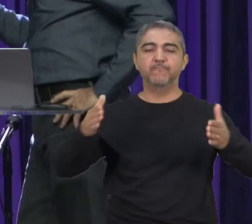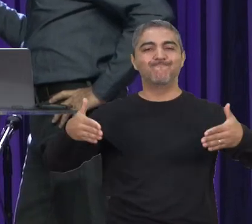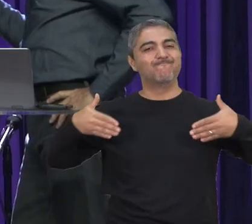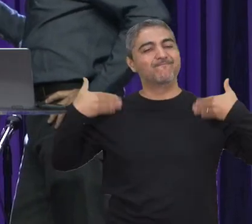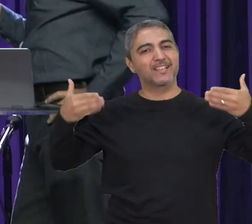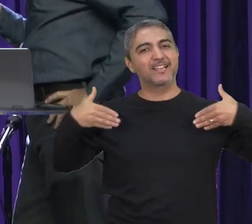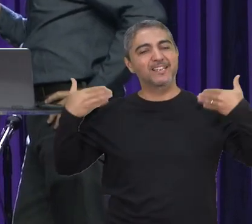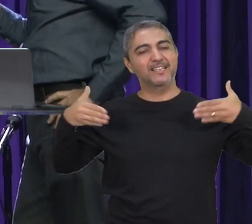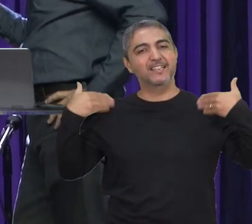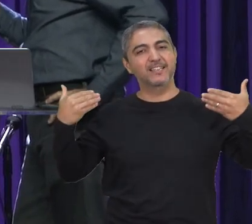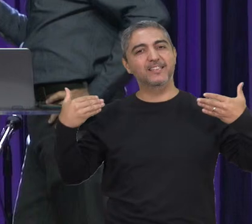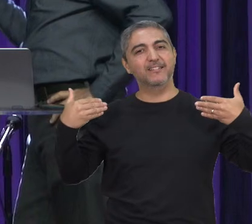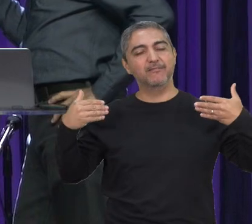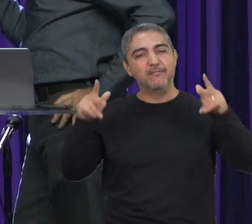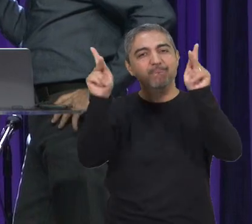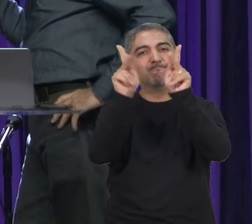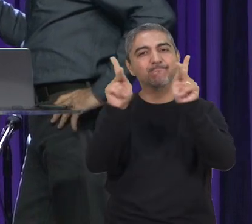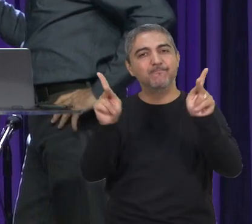paz,